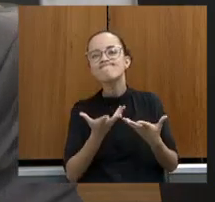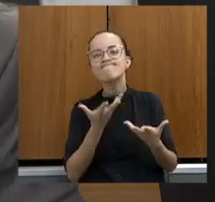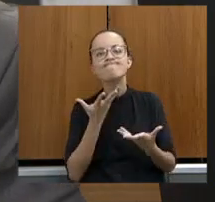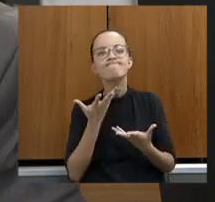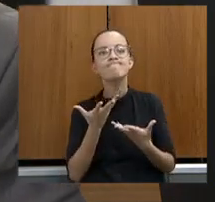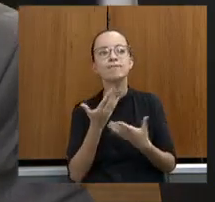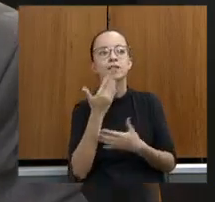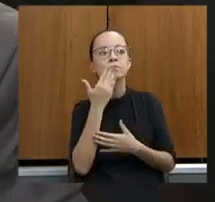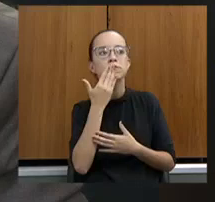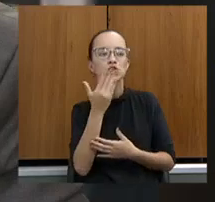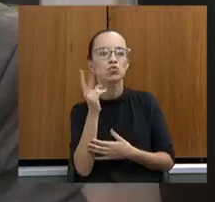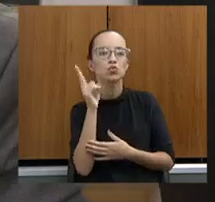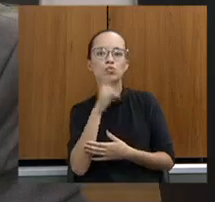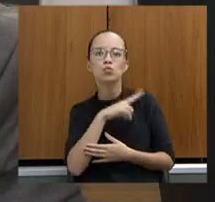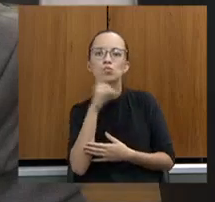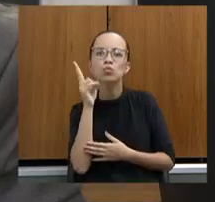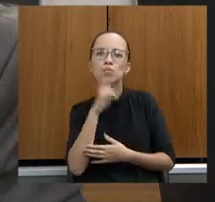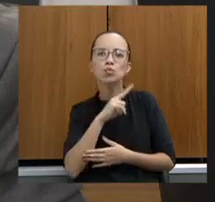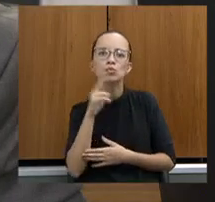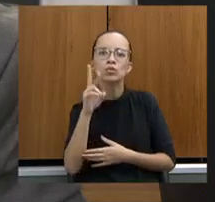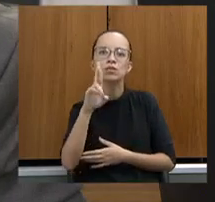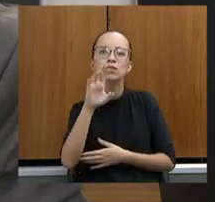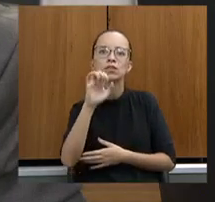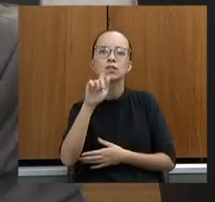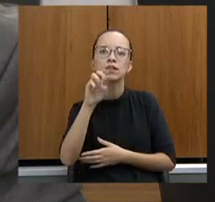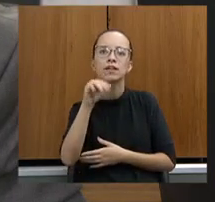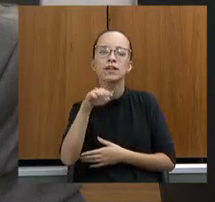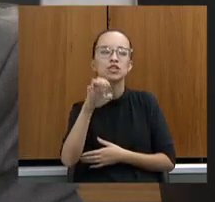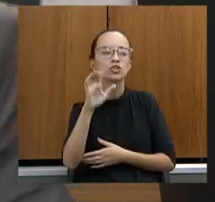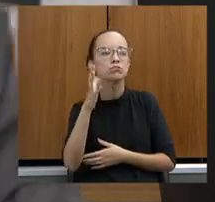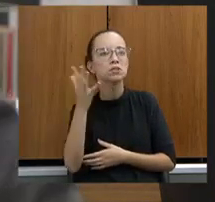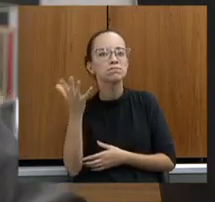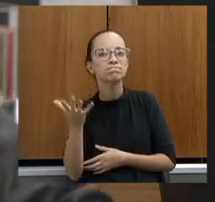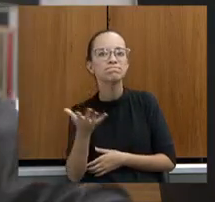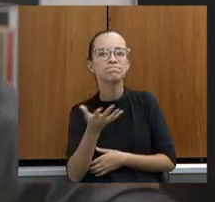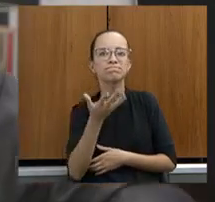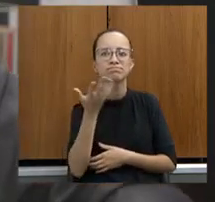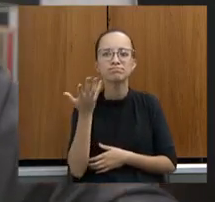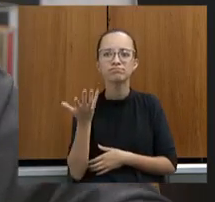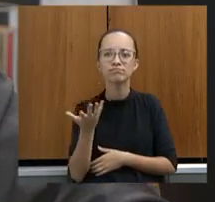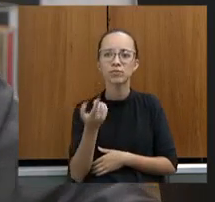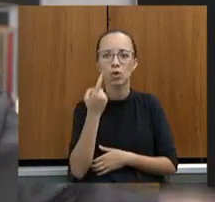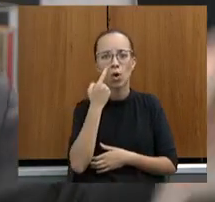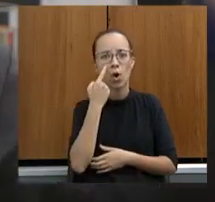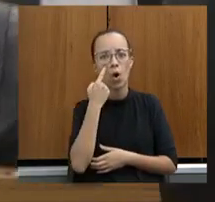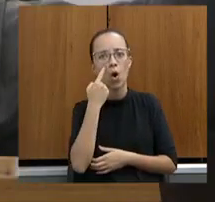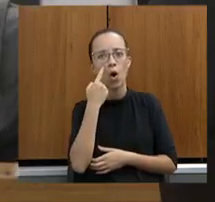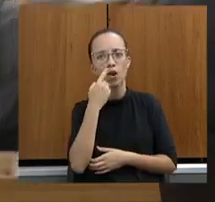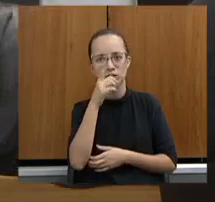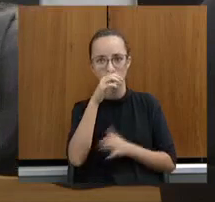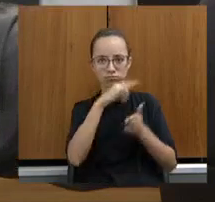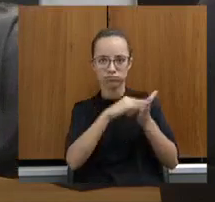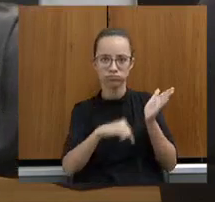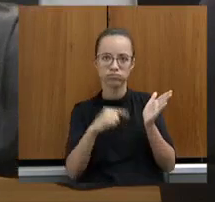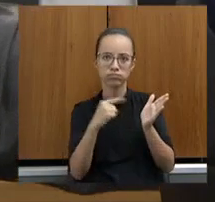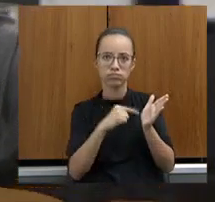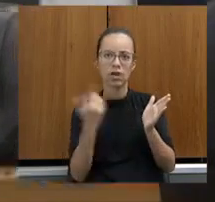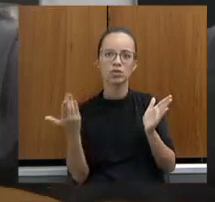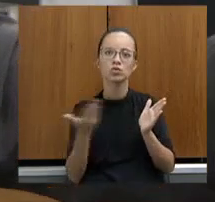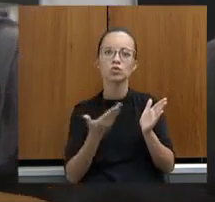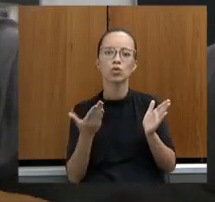do pedido de urgência no regime operação fiscal no PL 1202 olha aqui olha o decreto de hoje